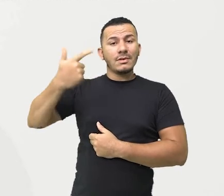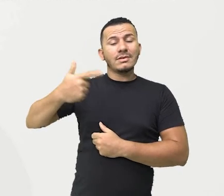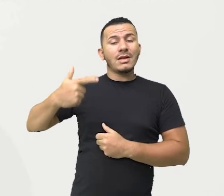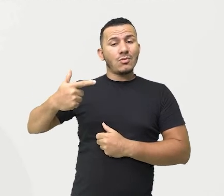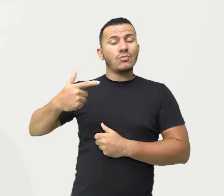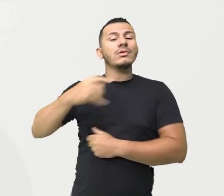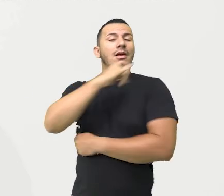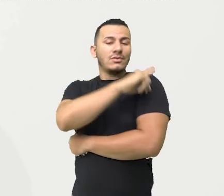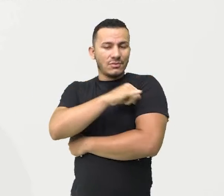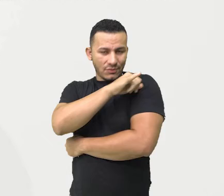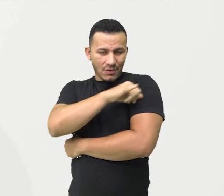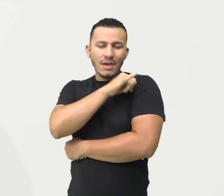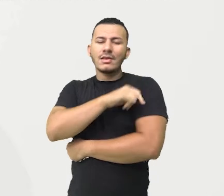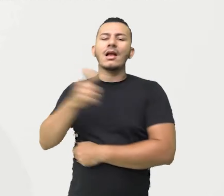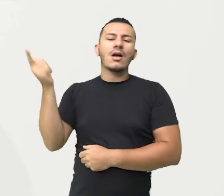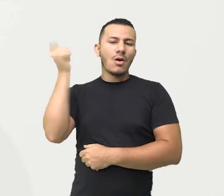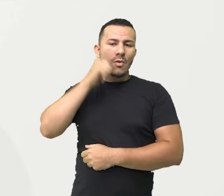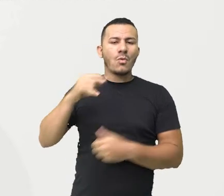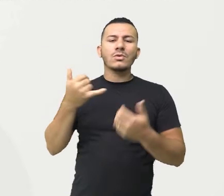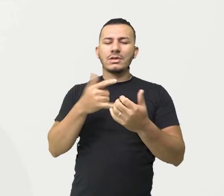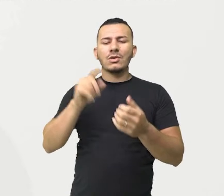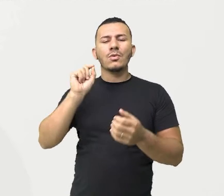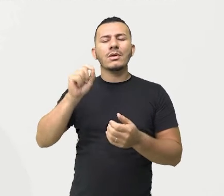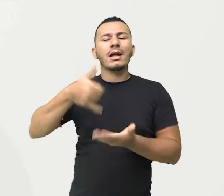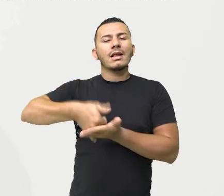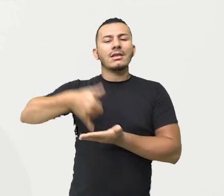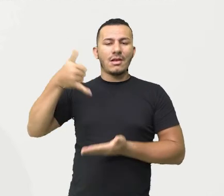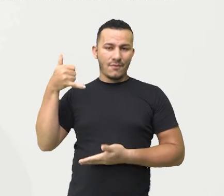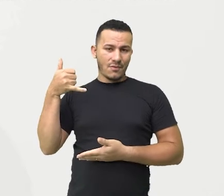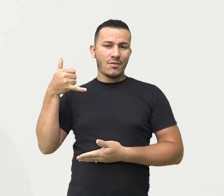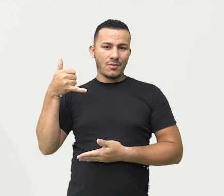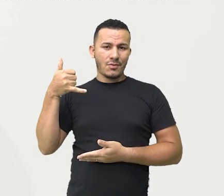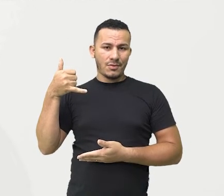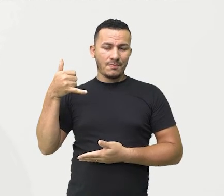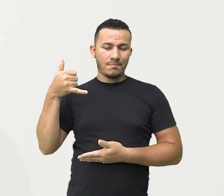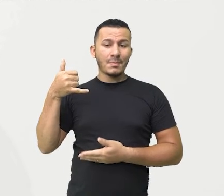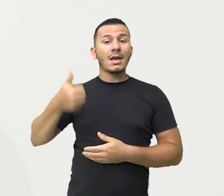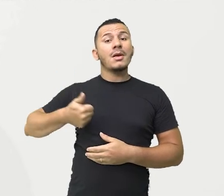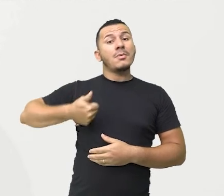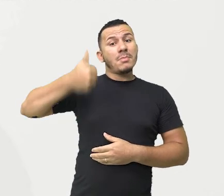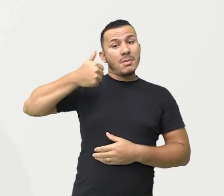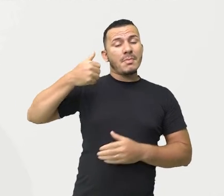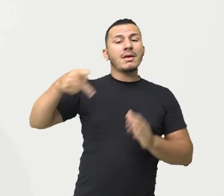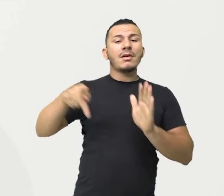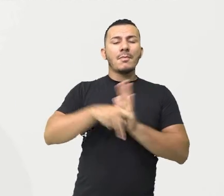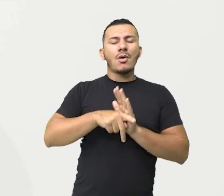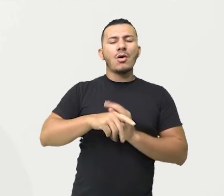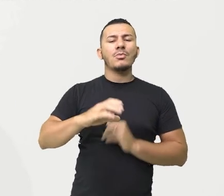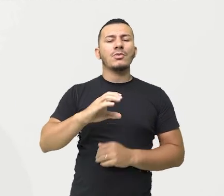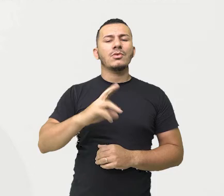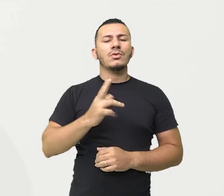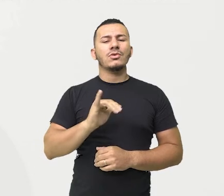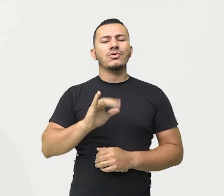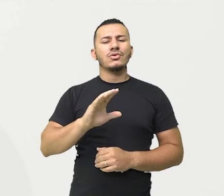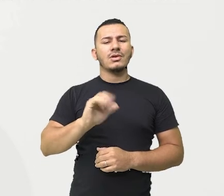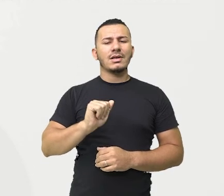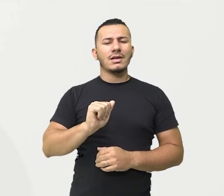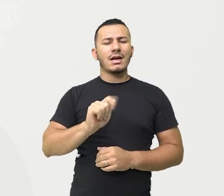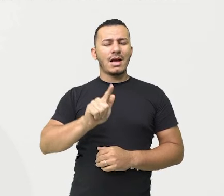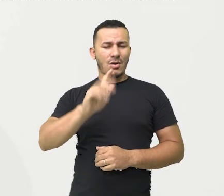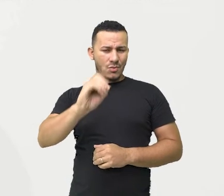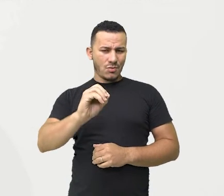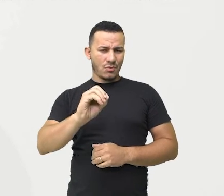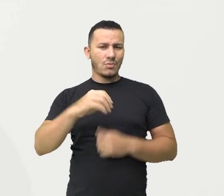no mundo a ter uma linha telefônica, depois de Chicago. Então, o Brasil também